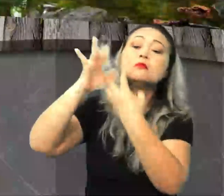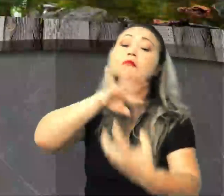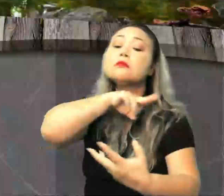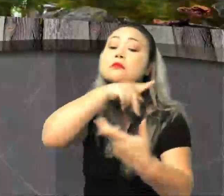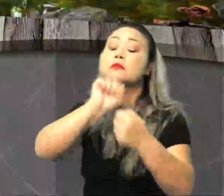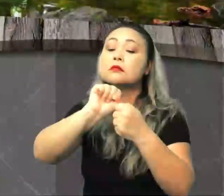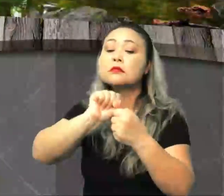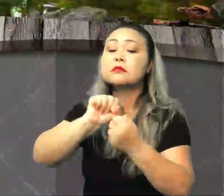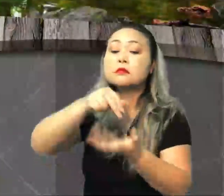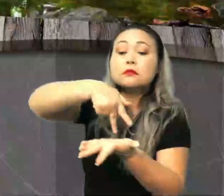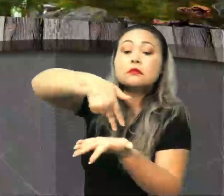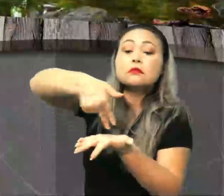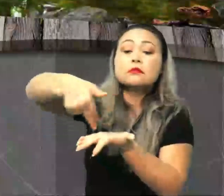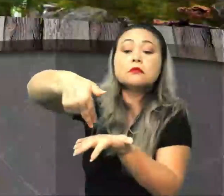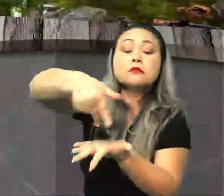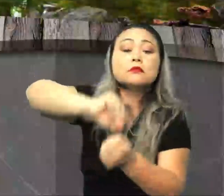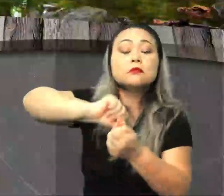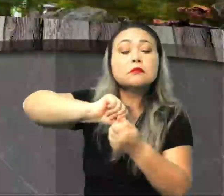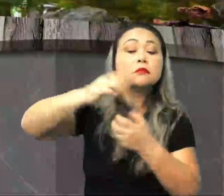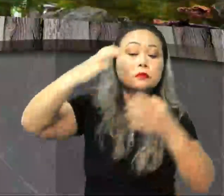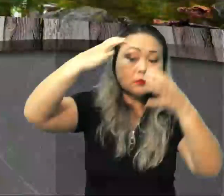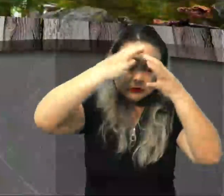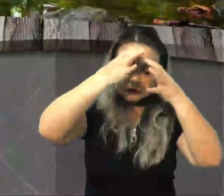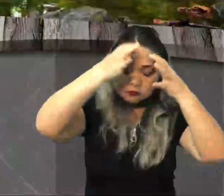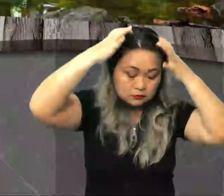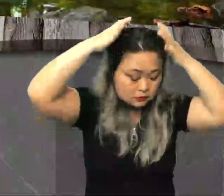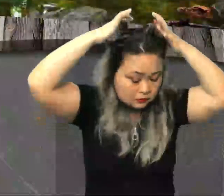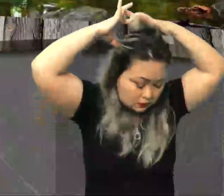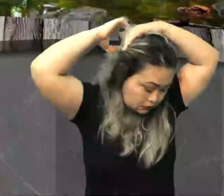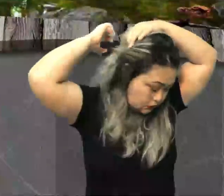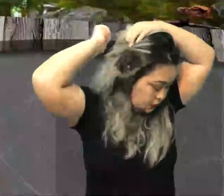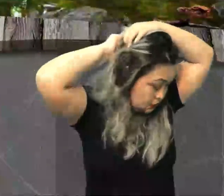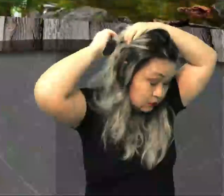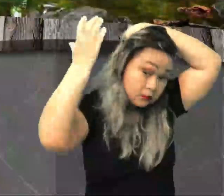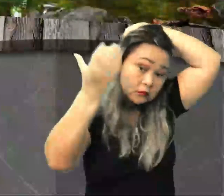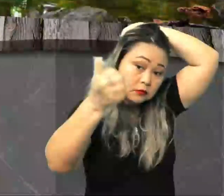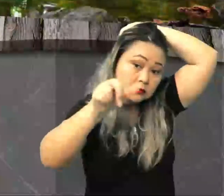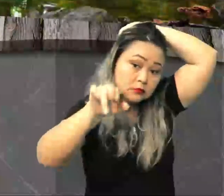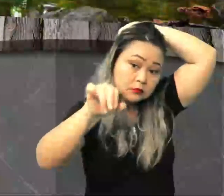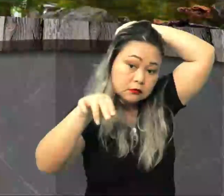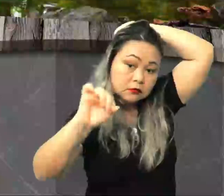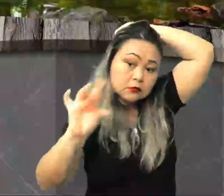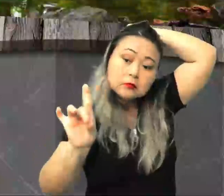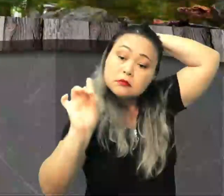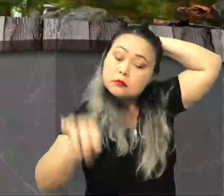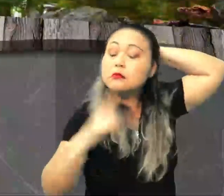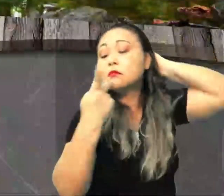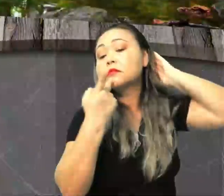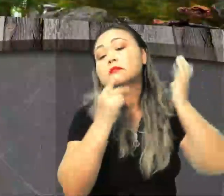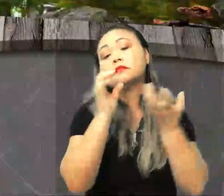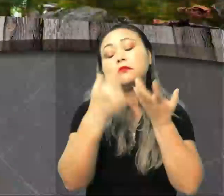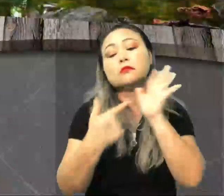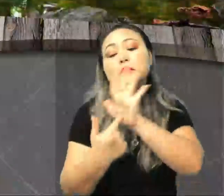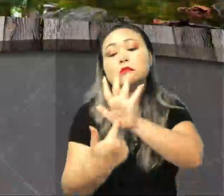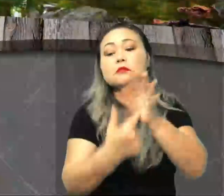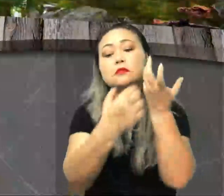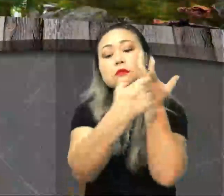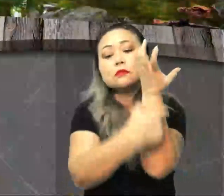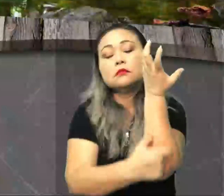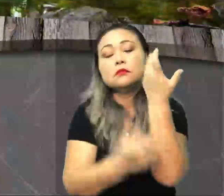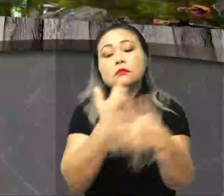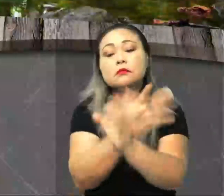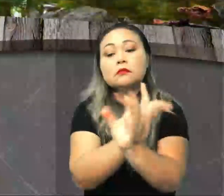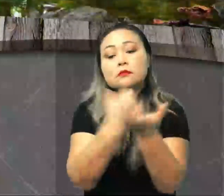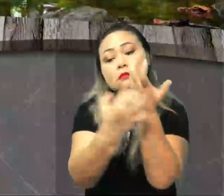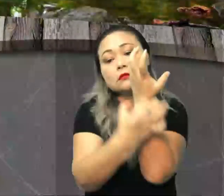animal bípede. Então, o crânio é uma das características mais importantes em relação quando a gente fala de vertebrados, a presença dele e a